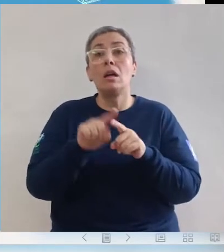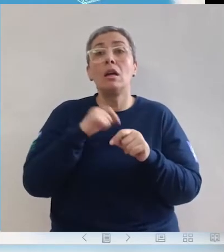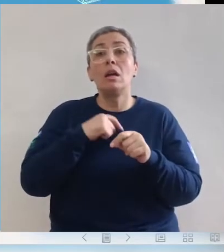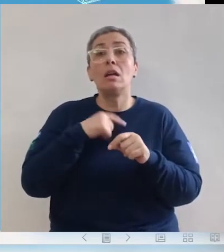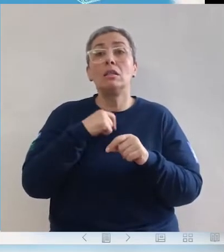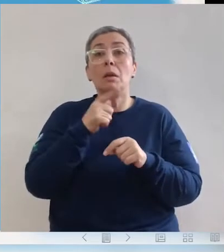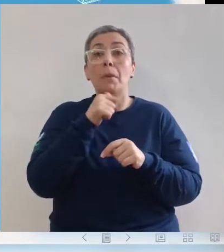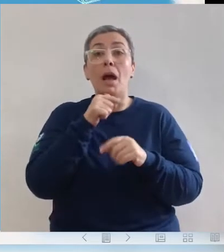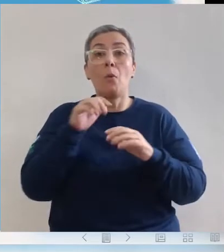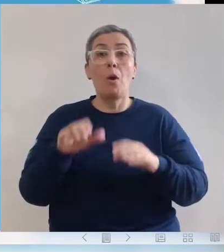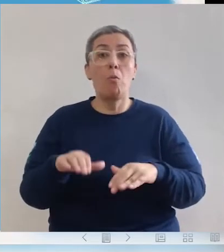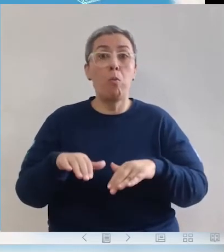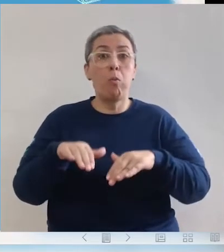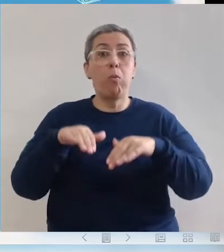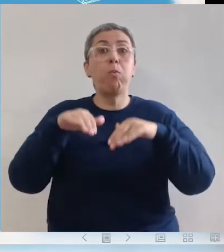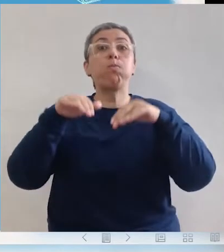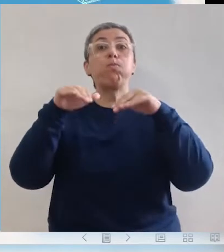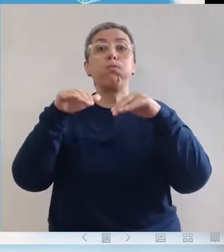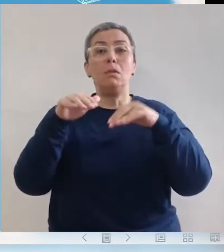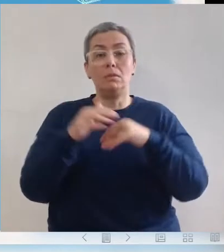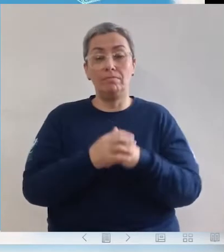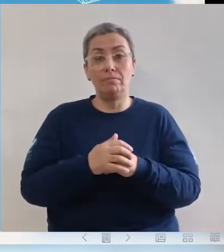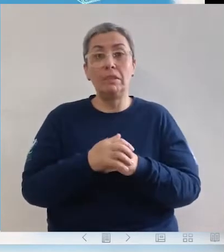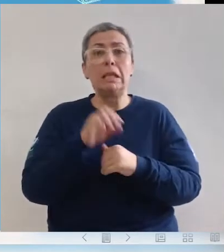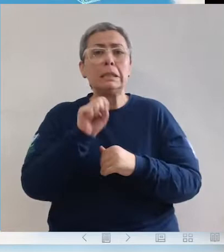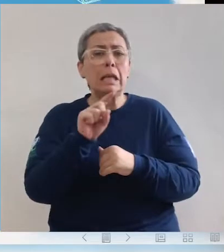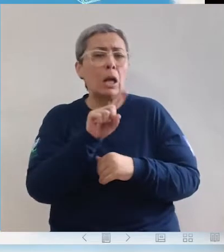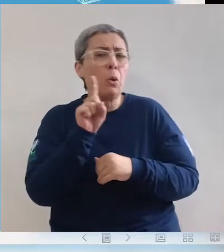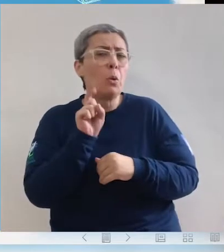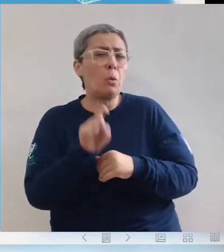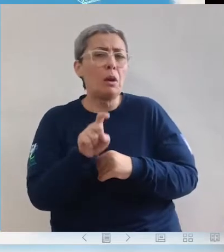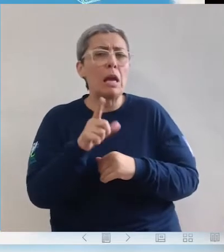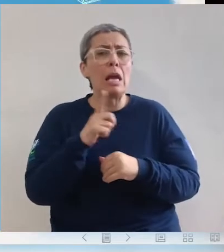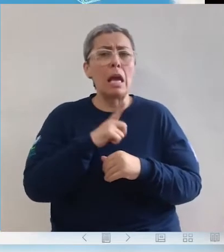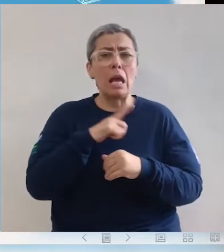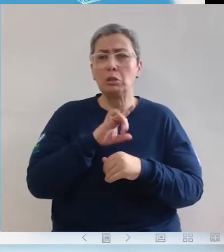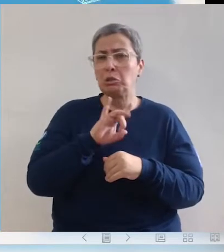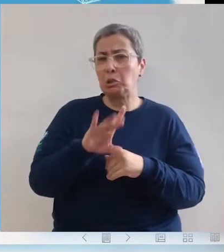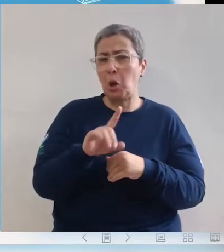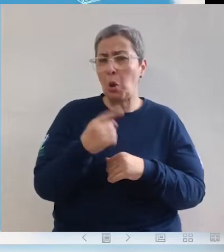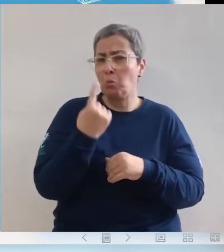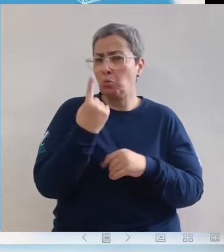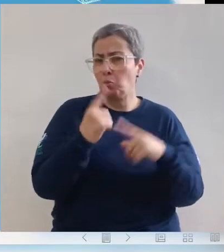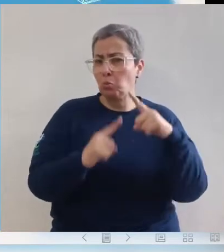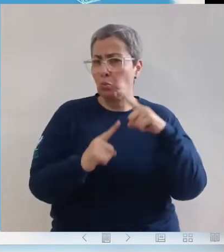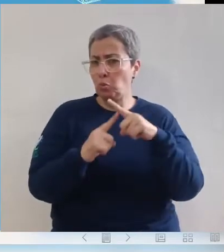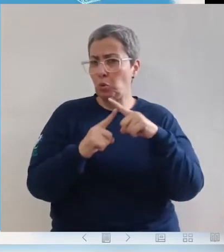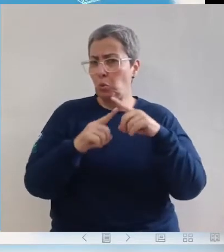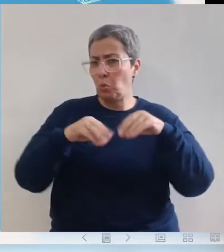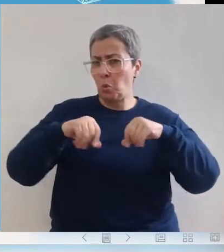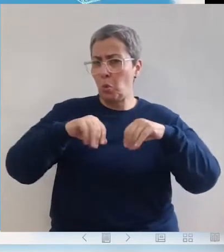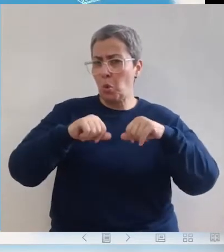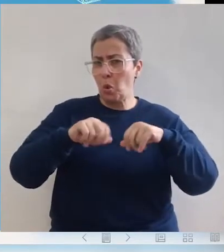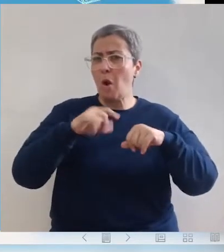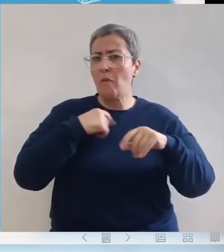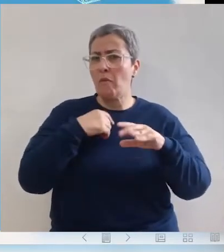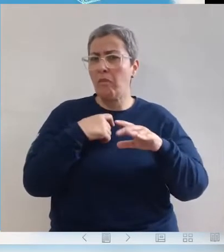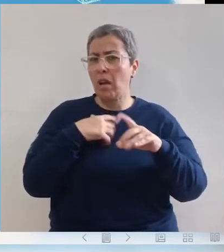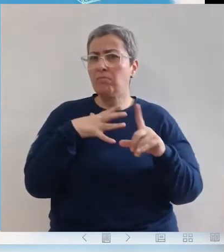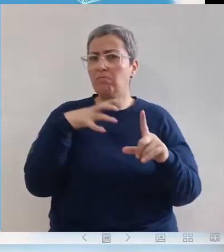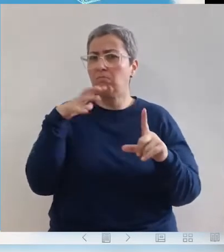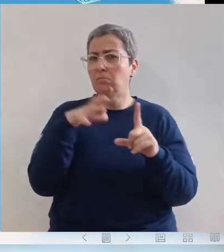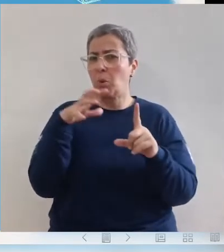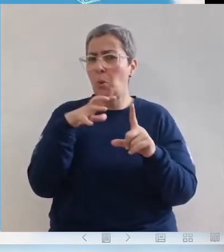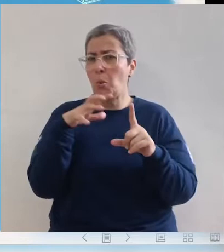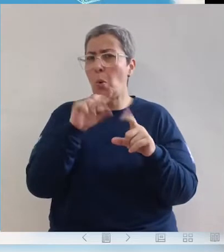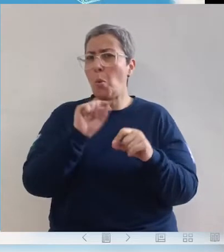as enchentes? Será que é apenas o tipo de solo que